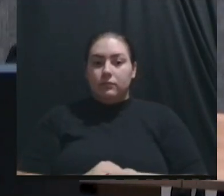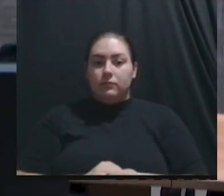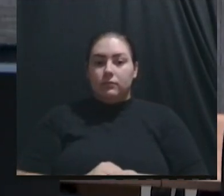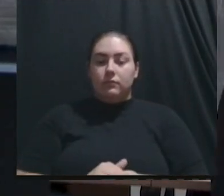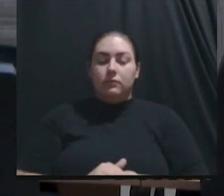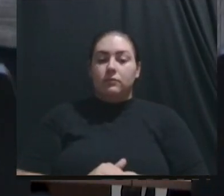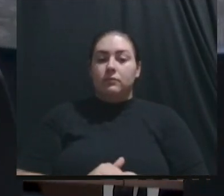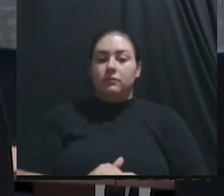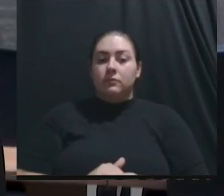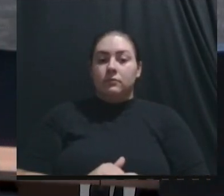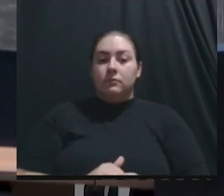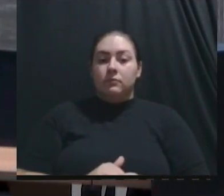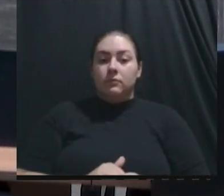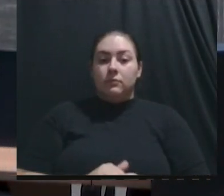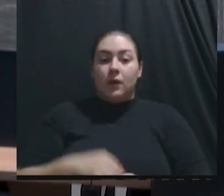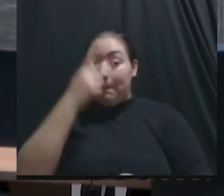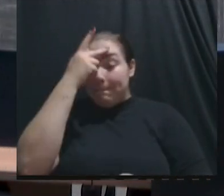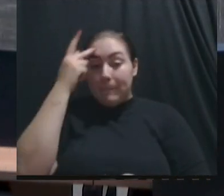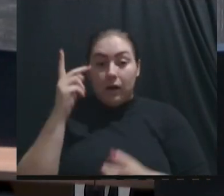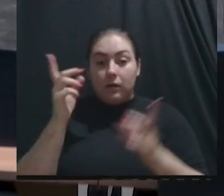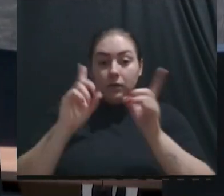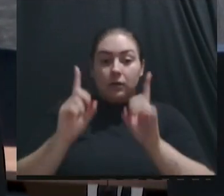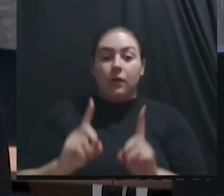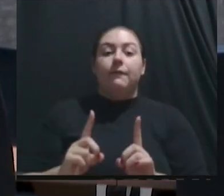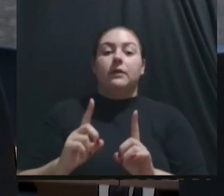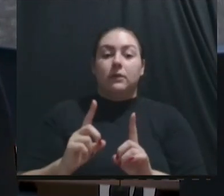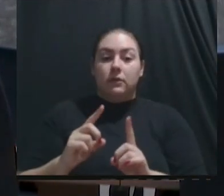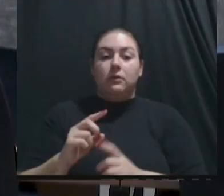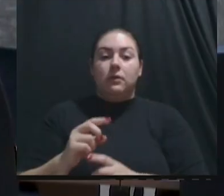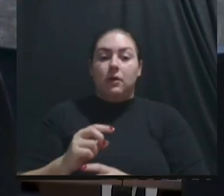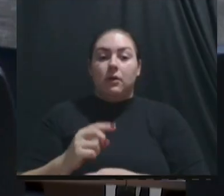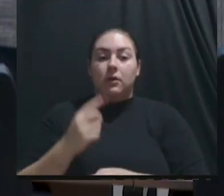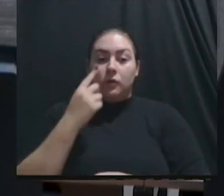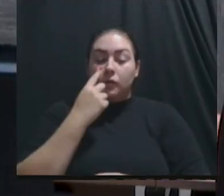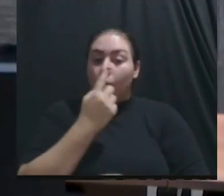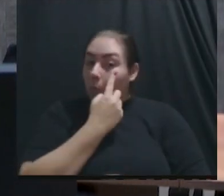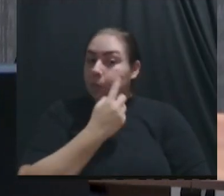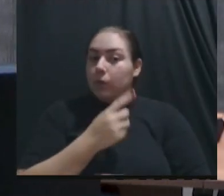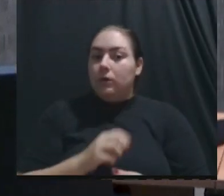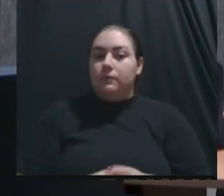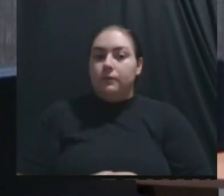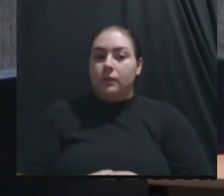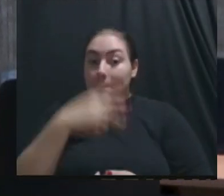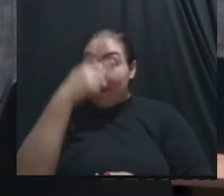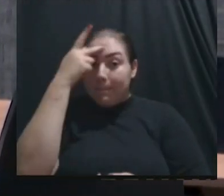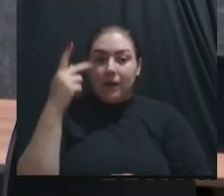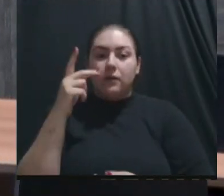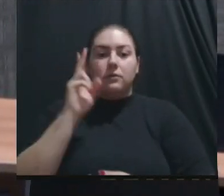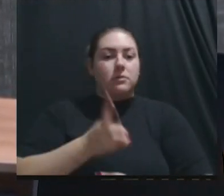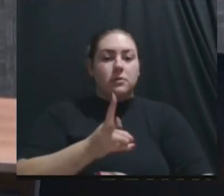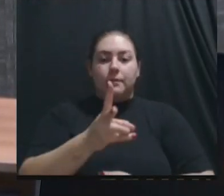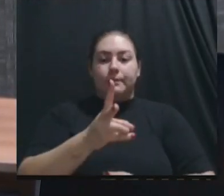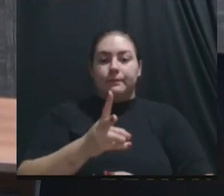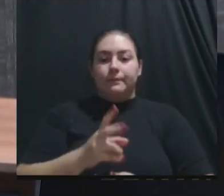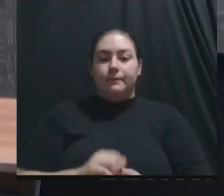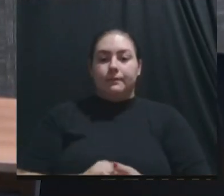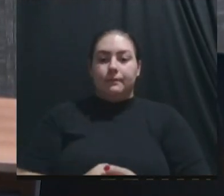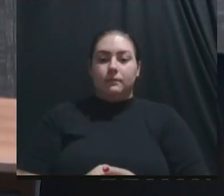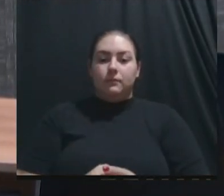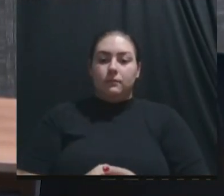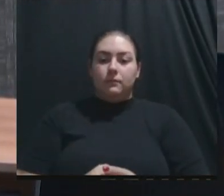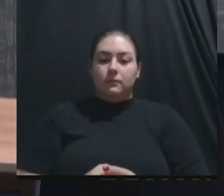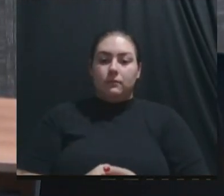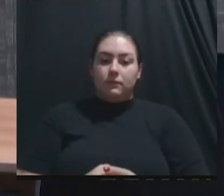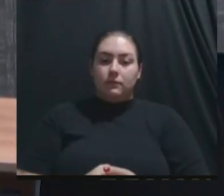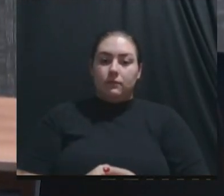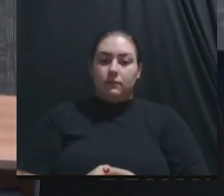pessoa com deficiência visual. Uma pessoa sempre. O que vem na frente é o que